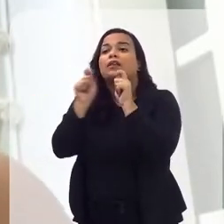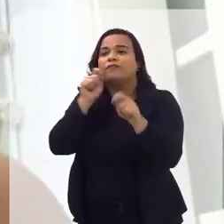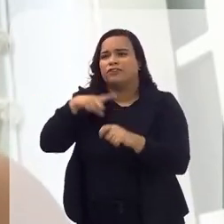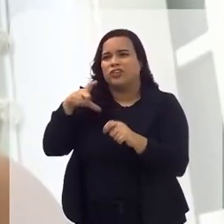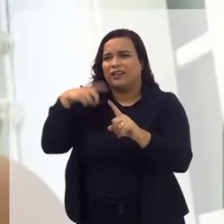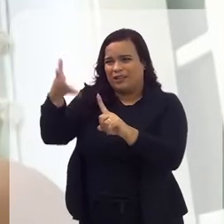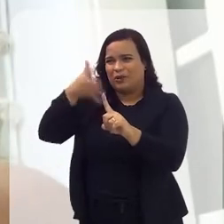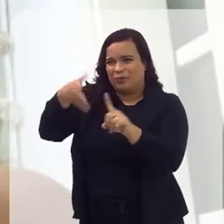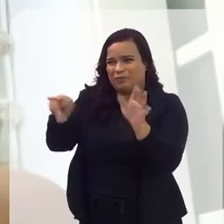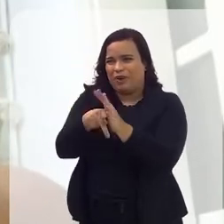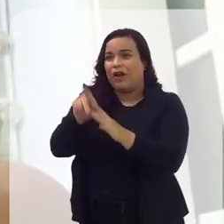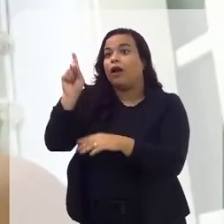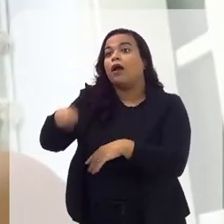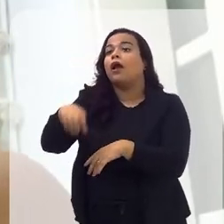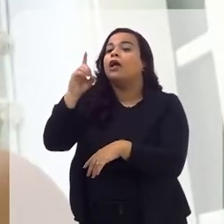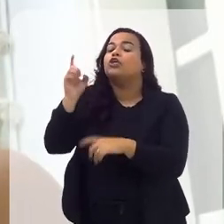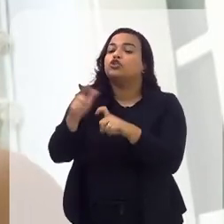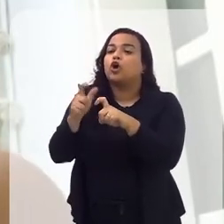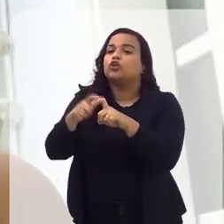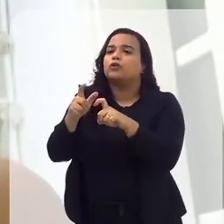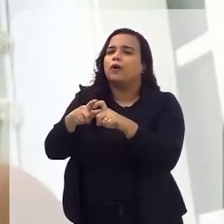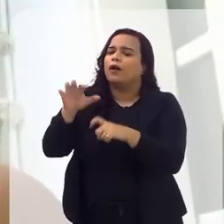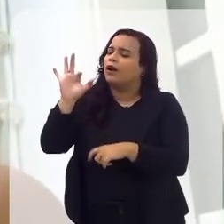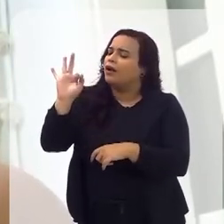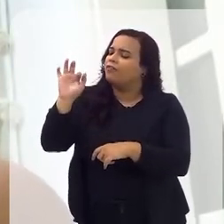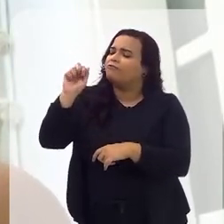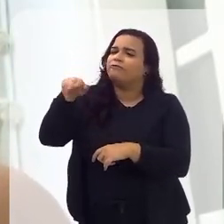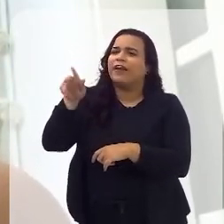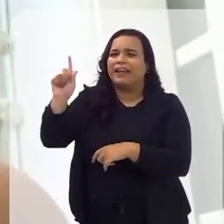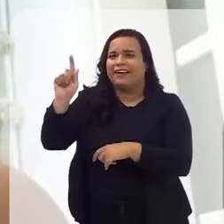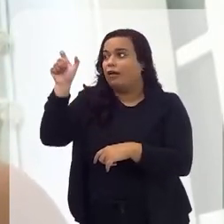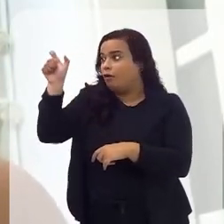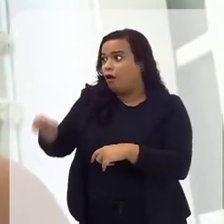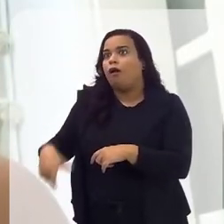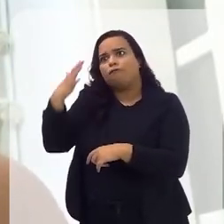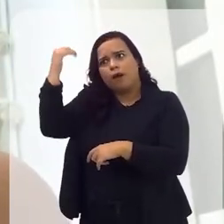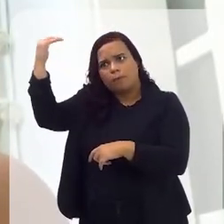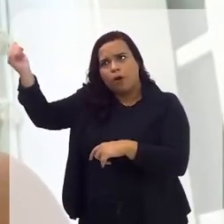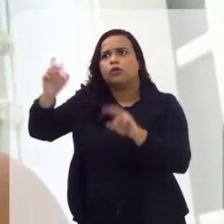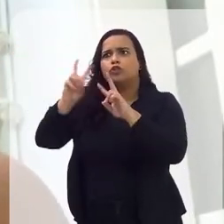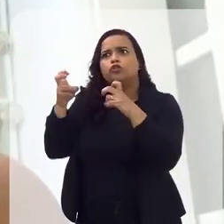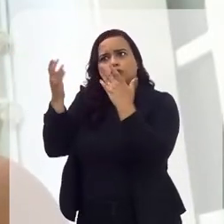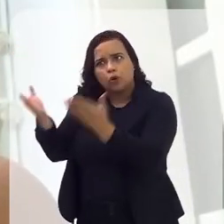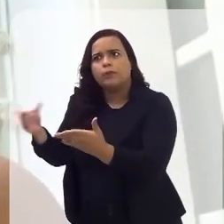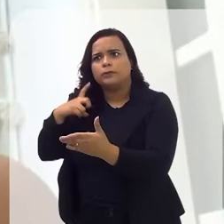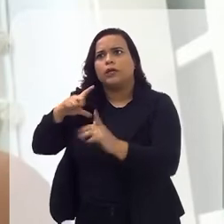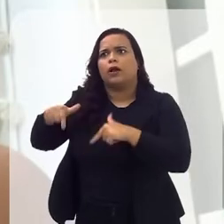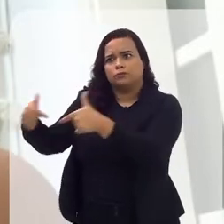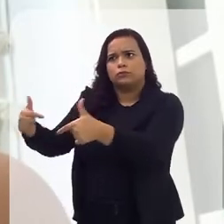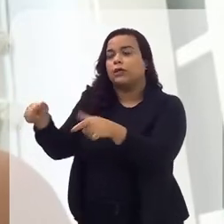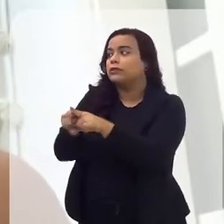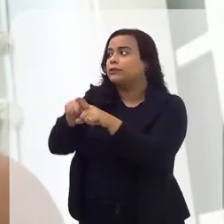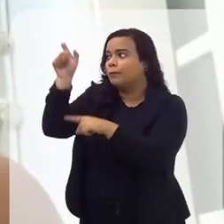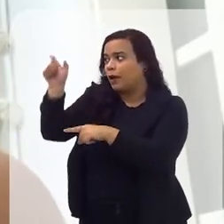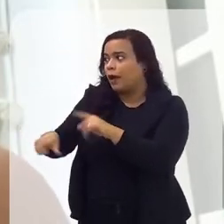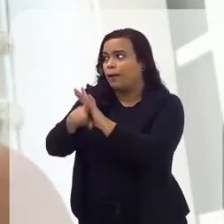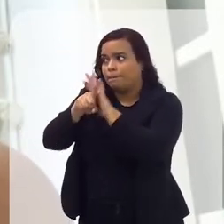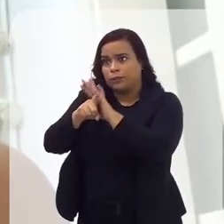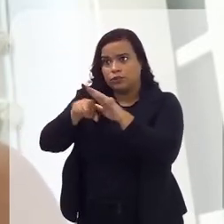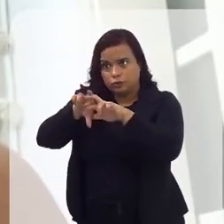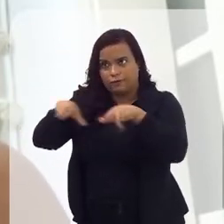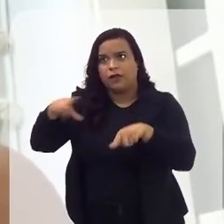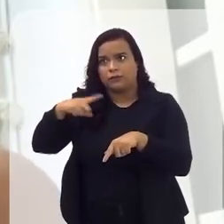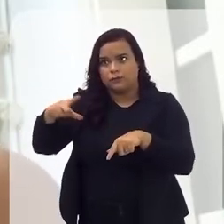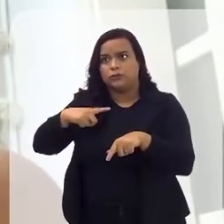uma entrevistada do documentário, que é a doutora Feng, que ela é muito conhecida, muito famosa por atuar nesse tema, e ela fez uma pesquisa